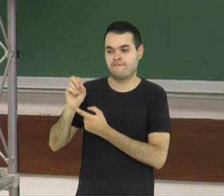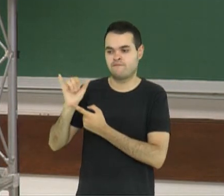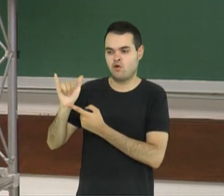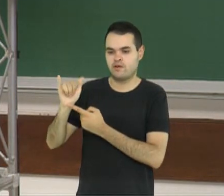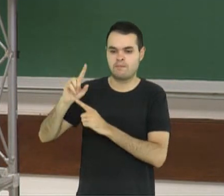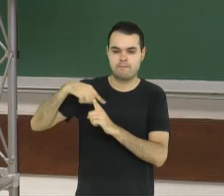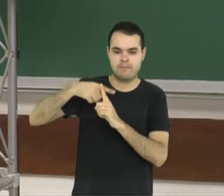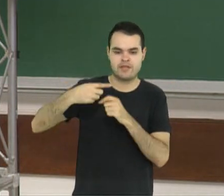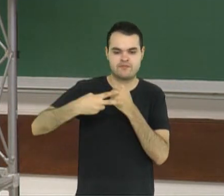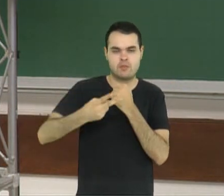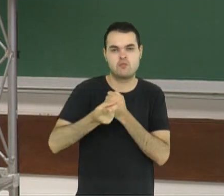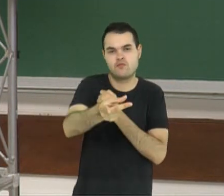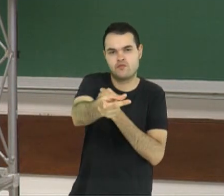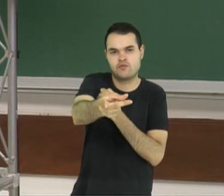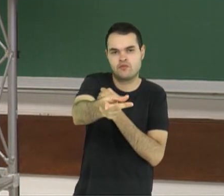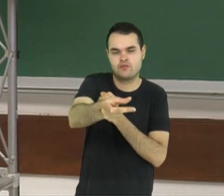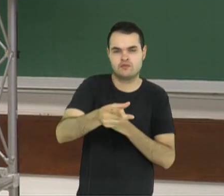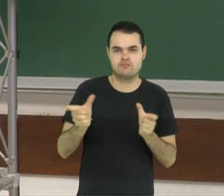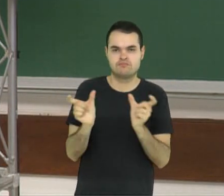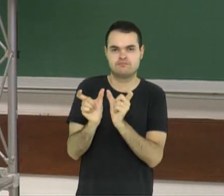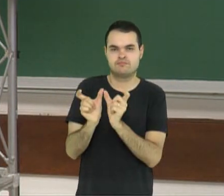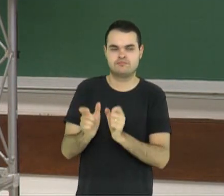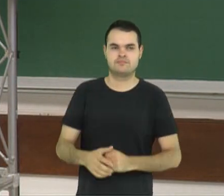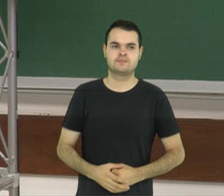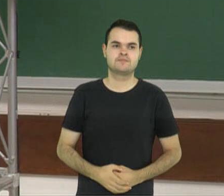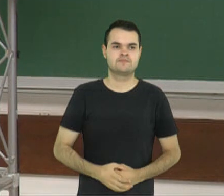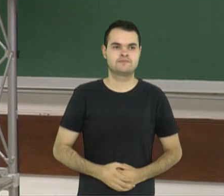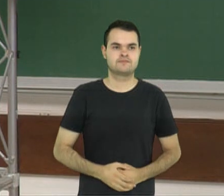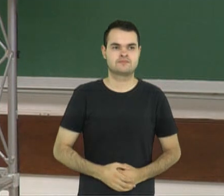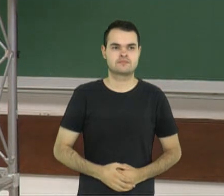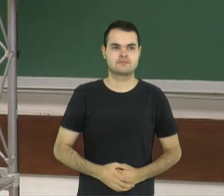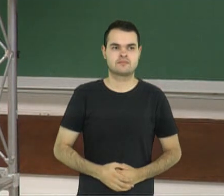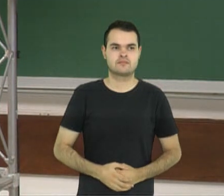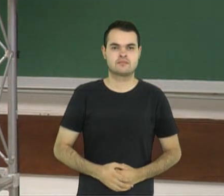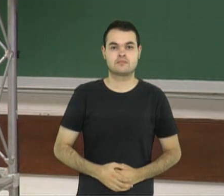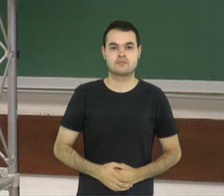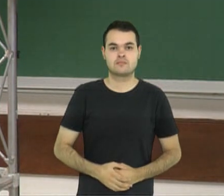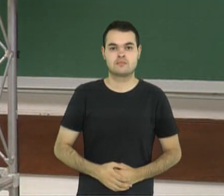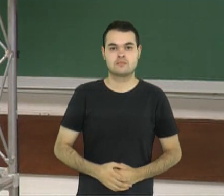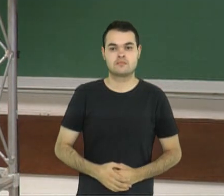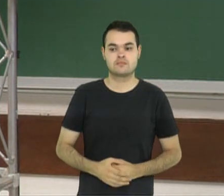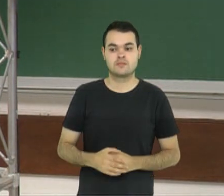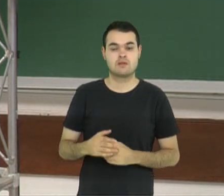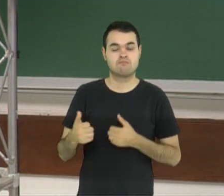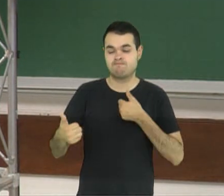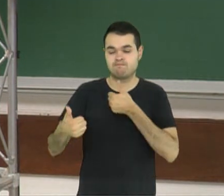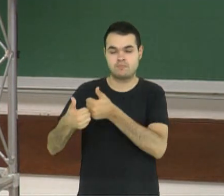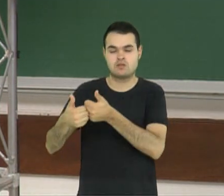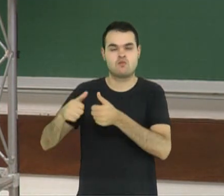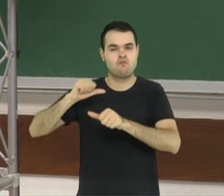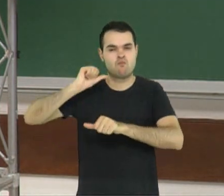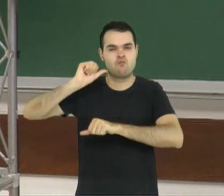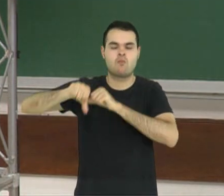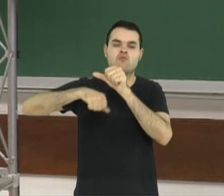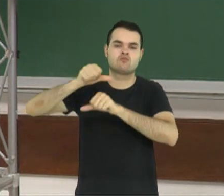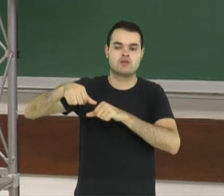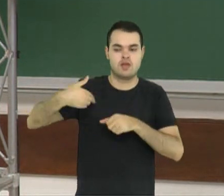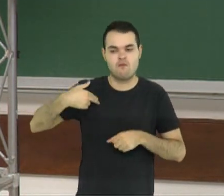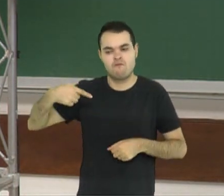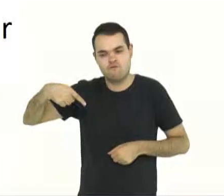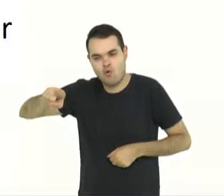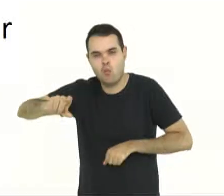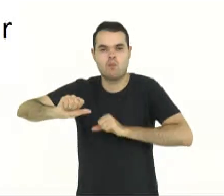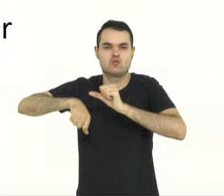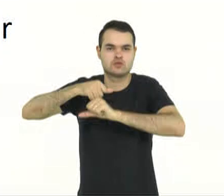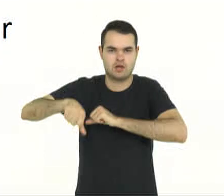infinitivo, ok? Pronto, voy a cambiar de trabajo. Logo, vou mudar de trabalho, essa tradução. Mais